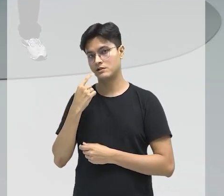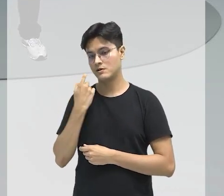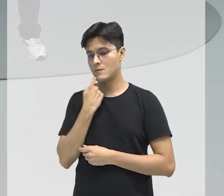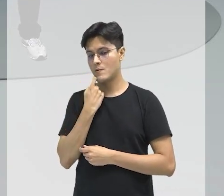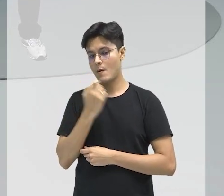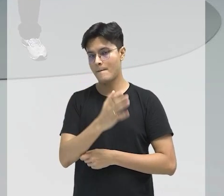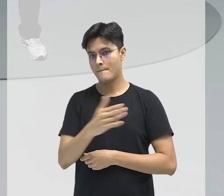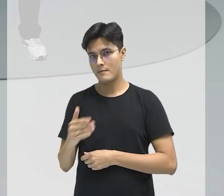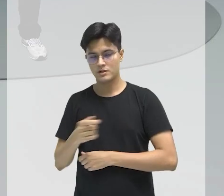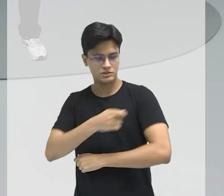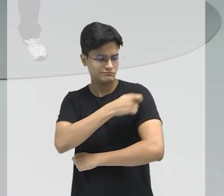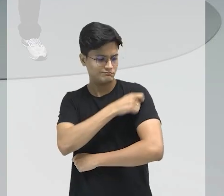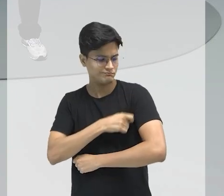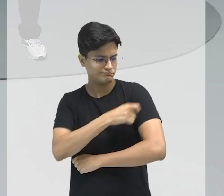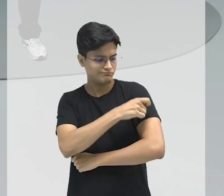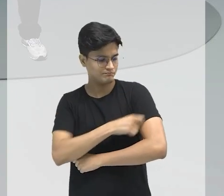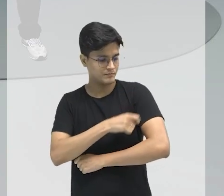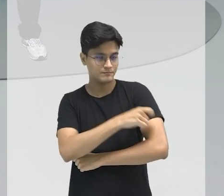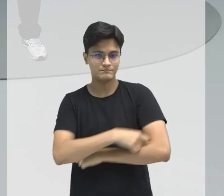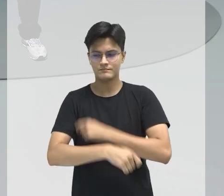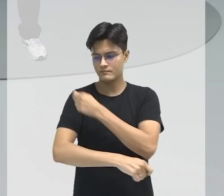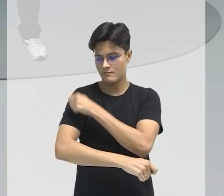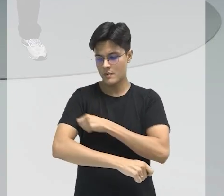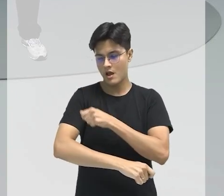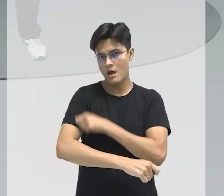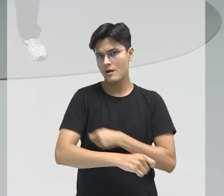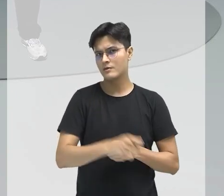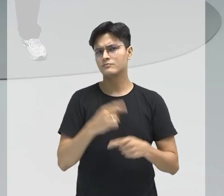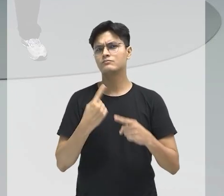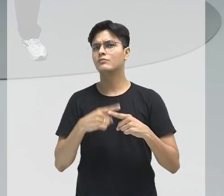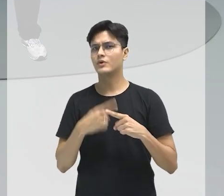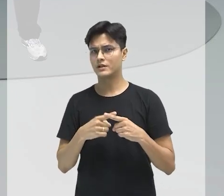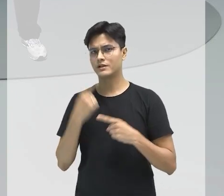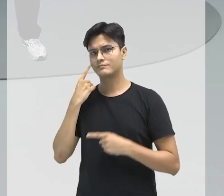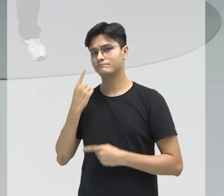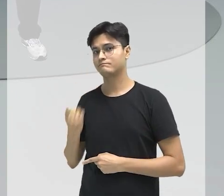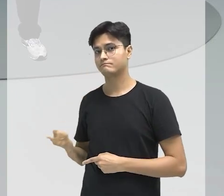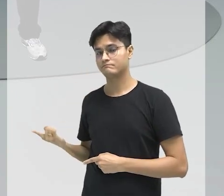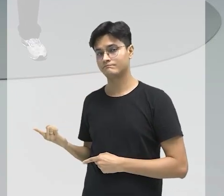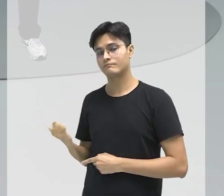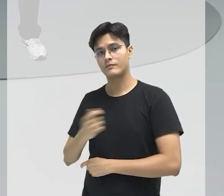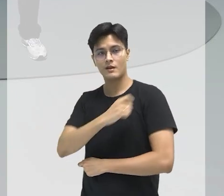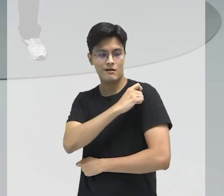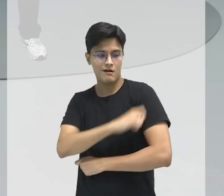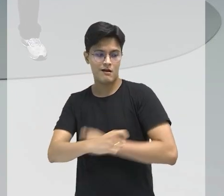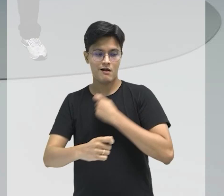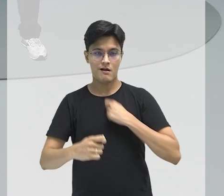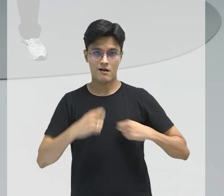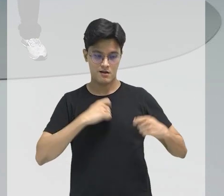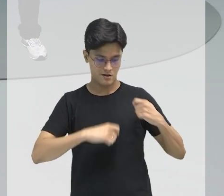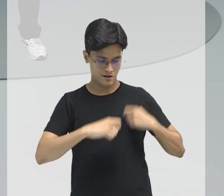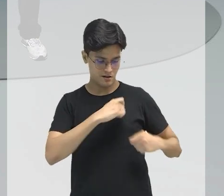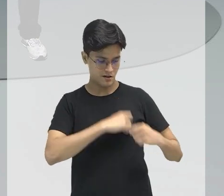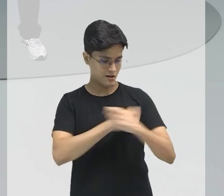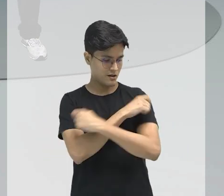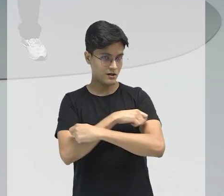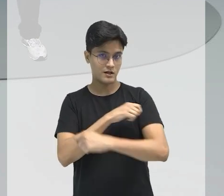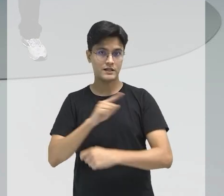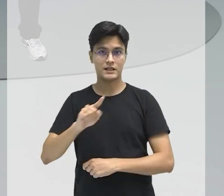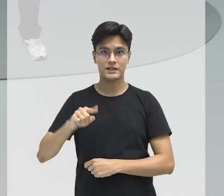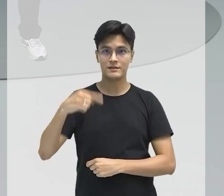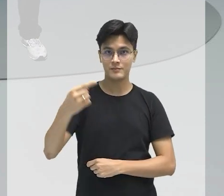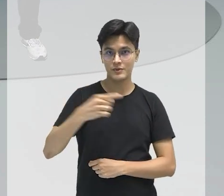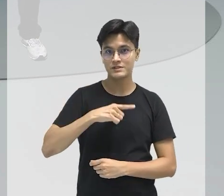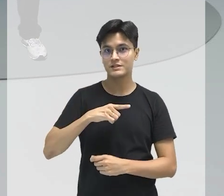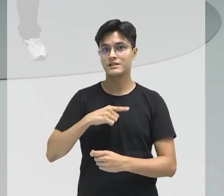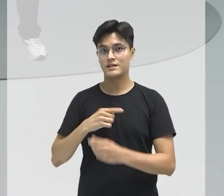peixe, né? Mas, professor, para que ele vai se arranhar? Mas está logo embaixo aí, ó. Eles se arranham para poder passar uma erva que